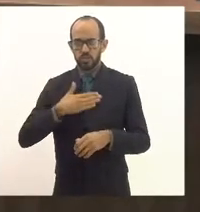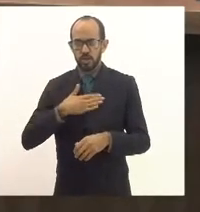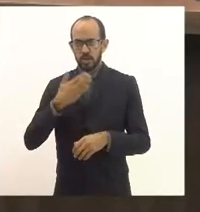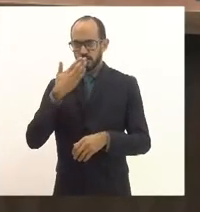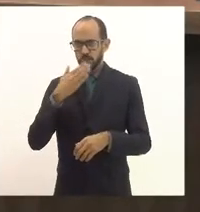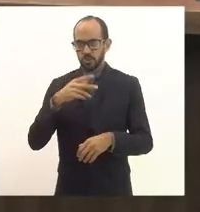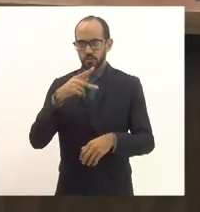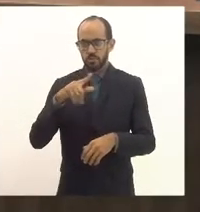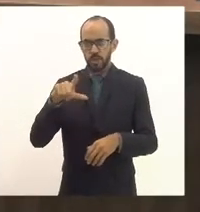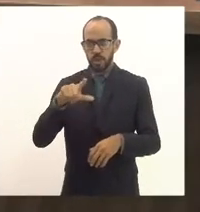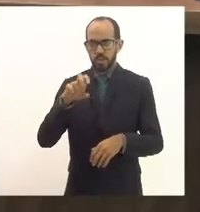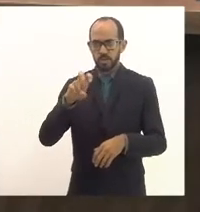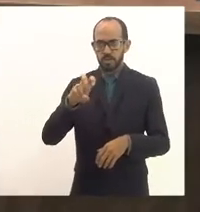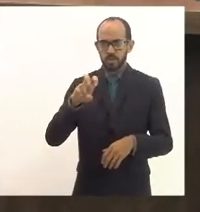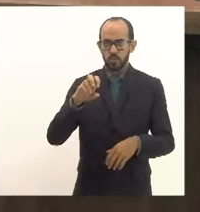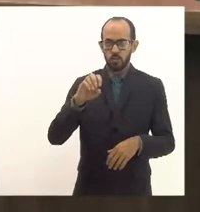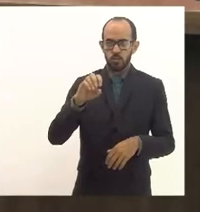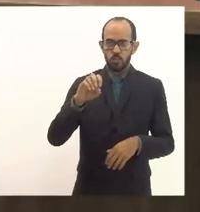PL